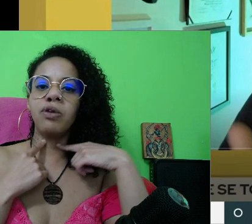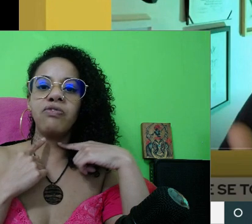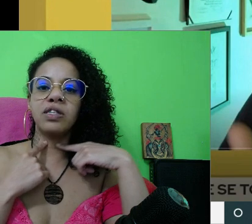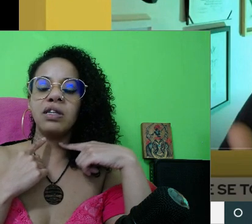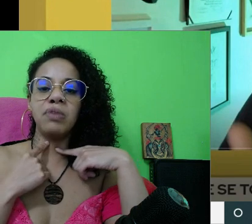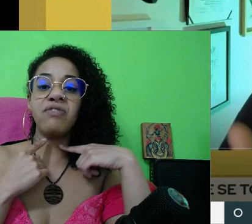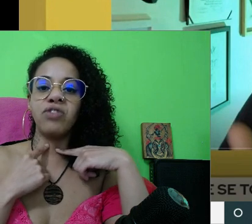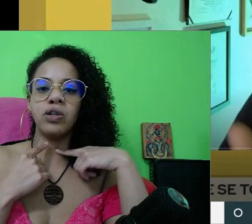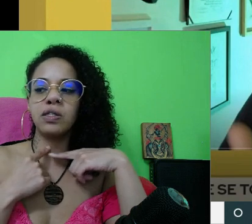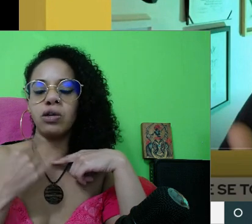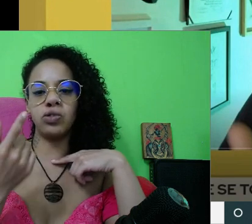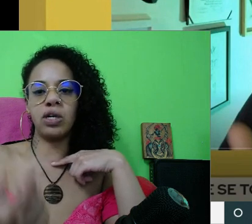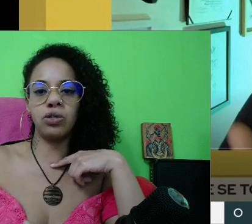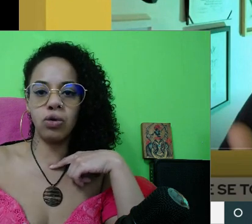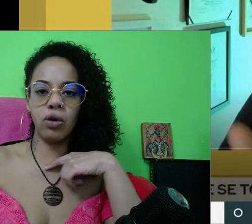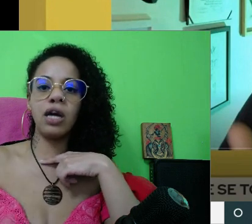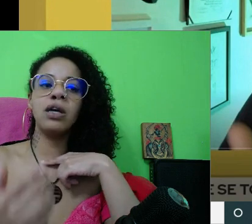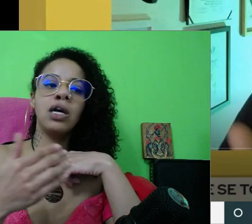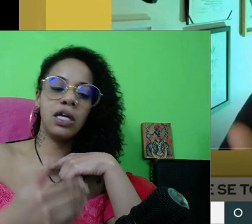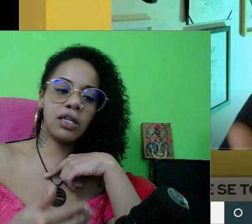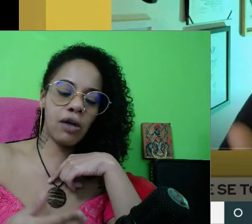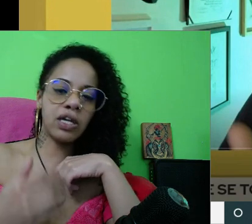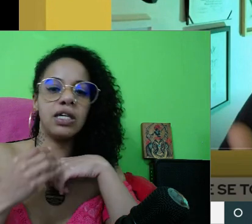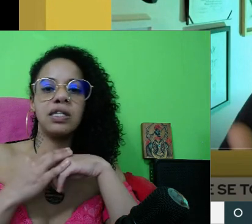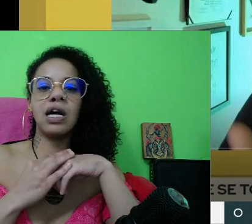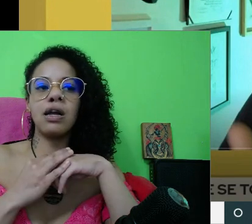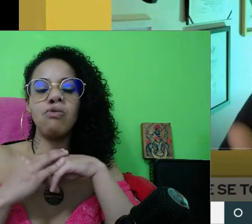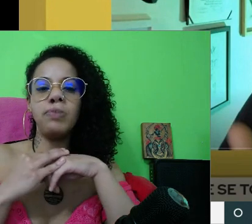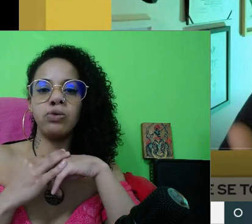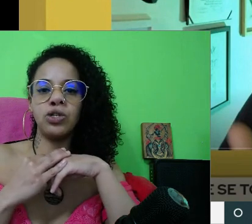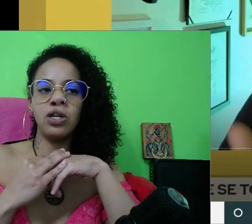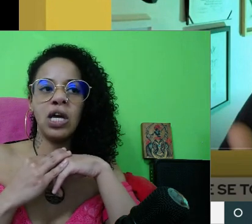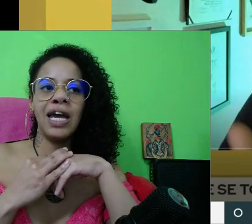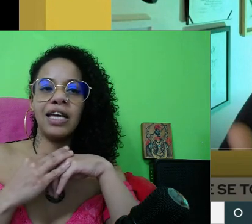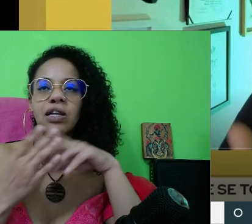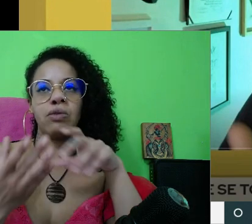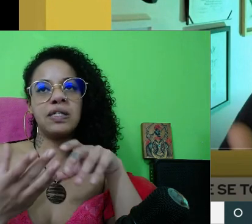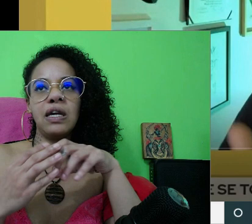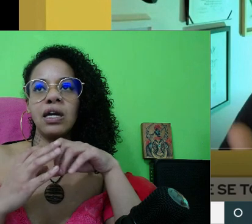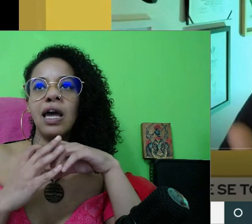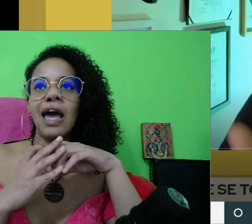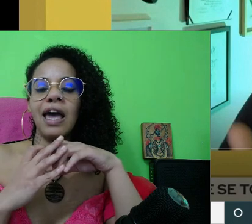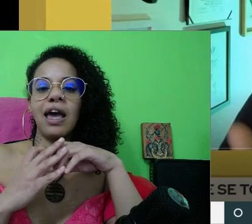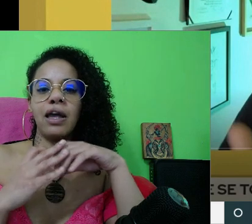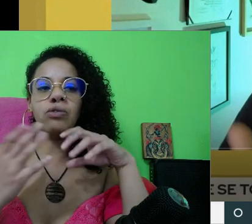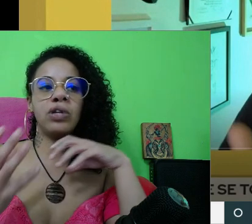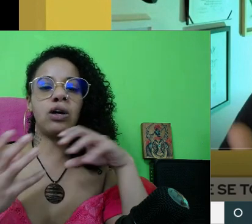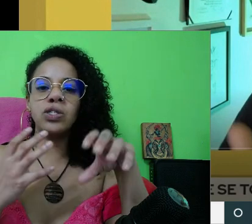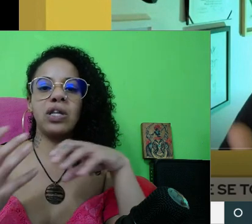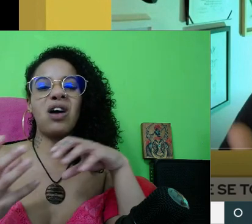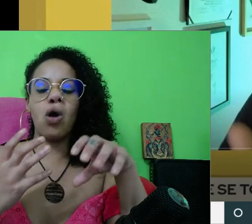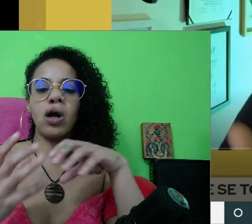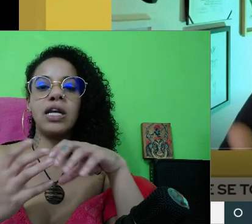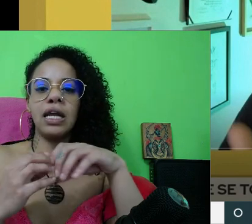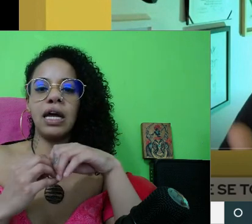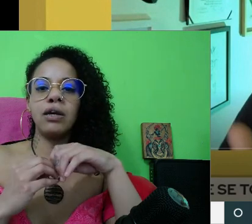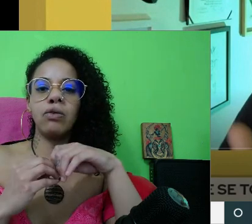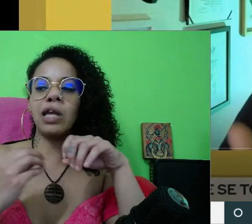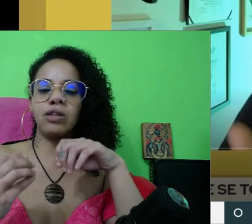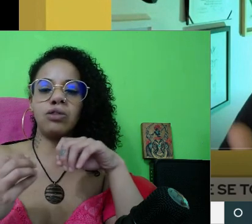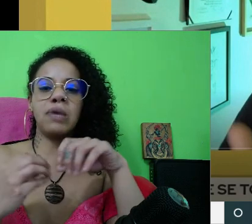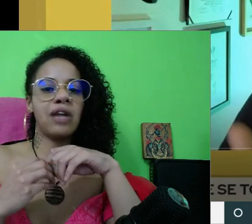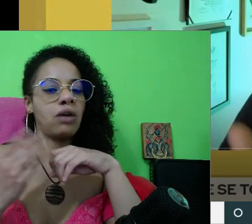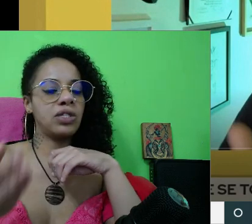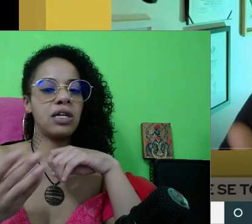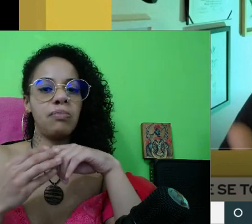tem isso aqui para eu fazer minha voz que eu sou cantora e tenho aqui esse canal humilde então assim no negócio da corda né